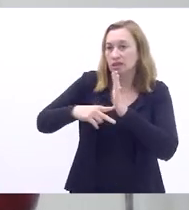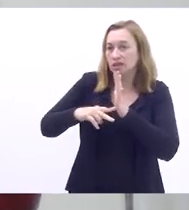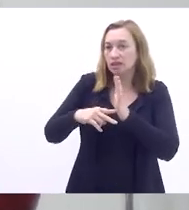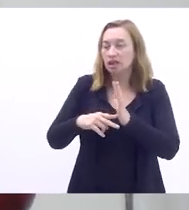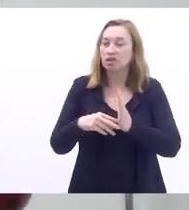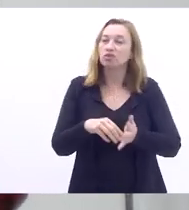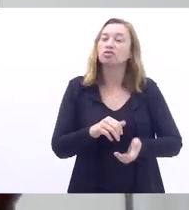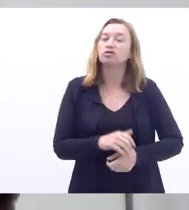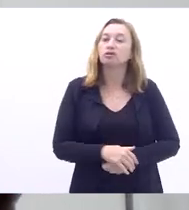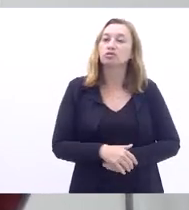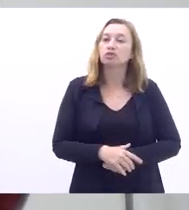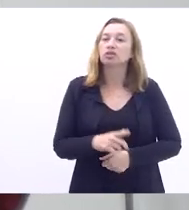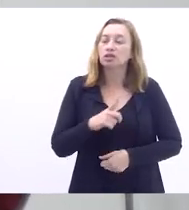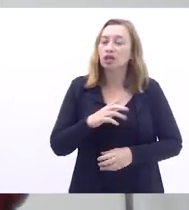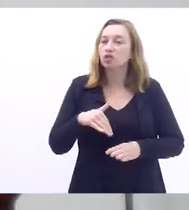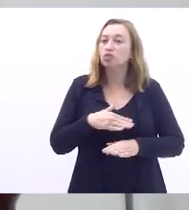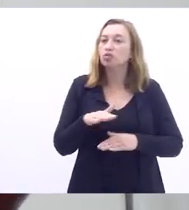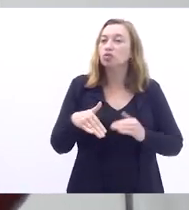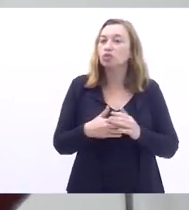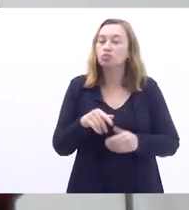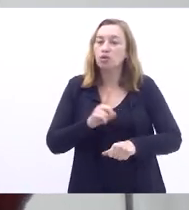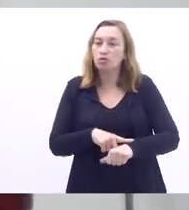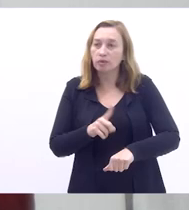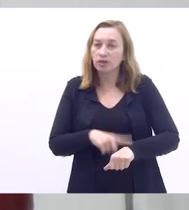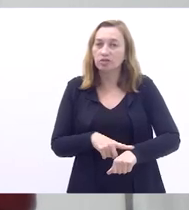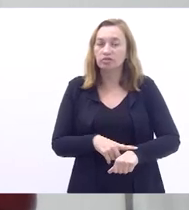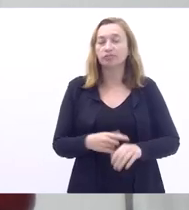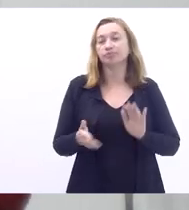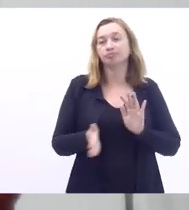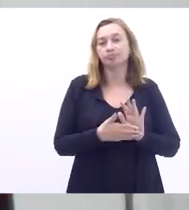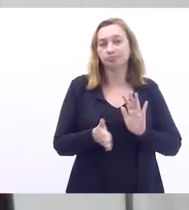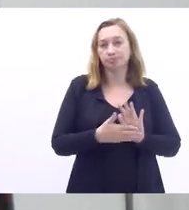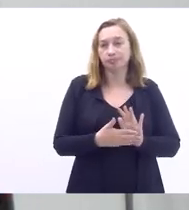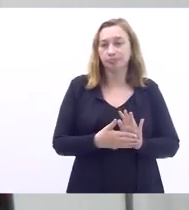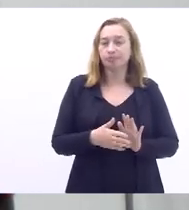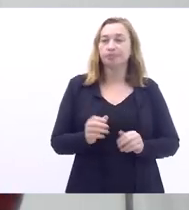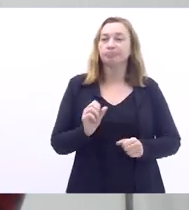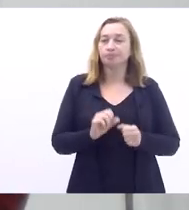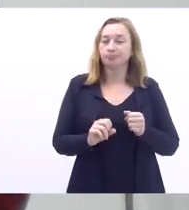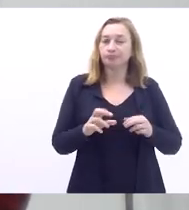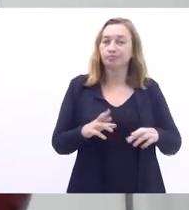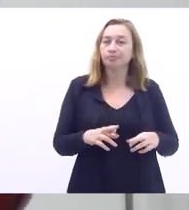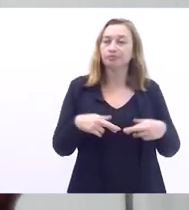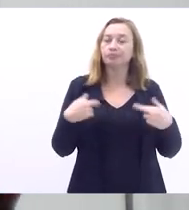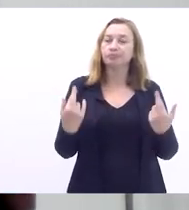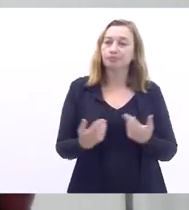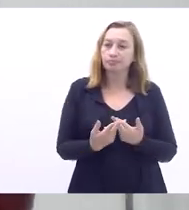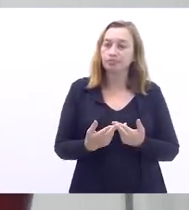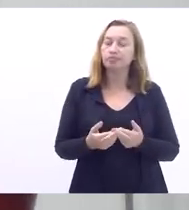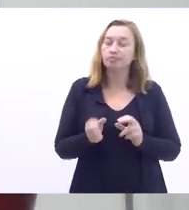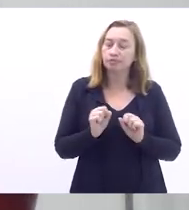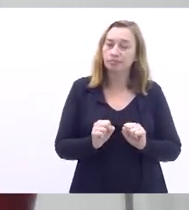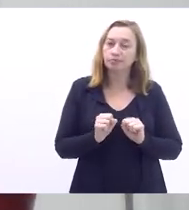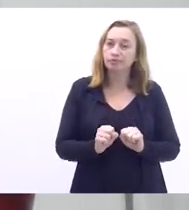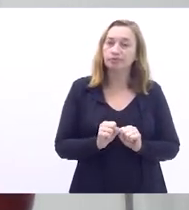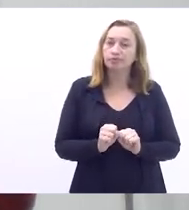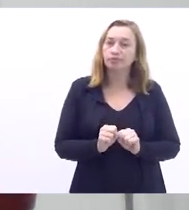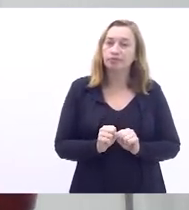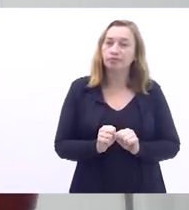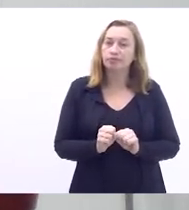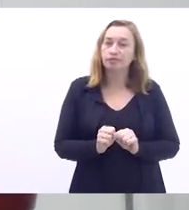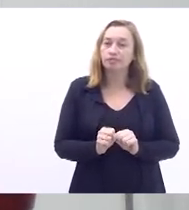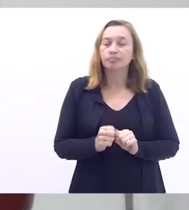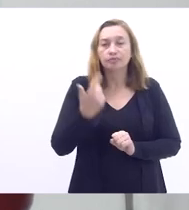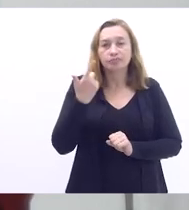sindicatos a gente tem pouco tempo e aqui já fica essa proposta para gente fazer essa força tarefa para que a gente